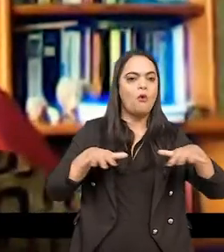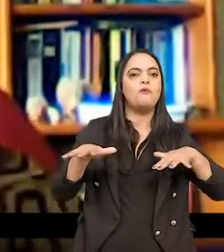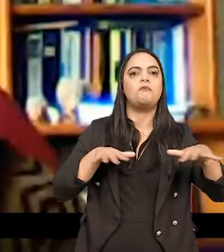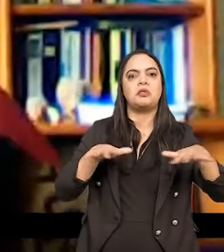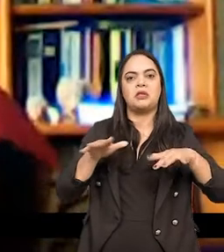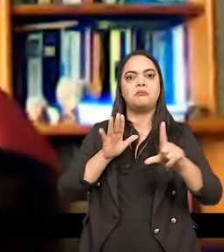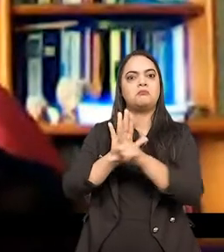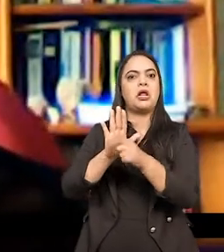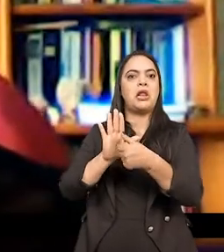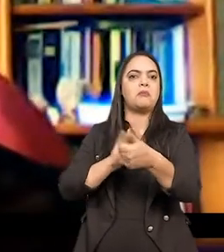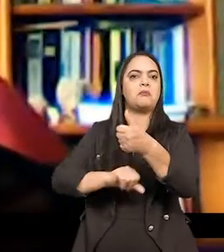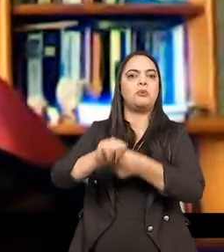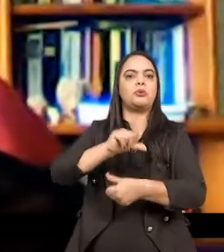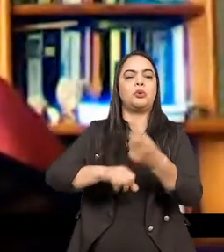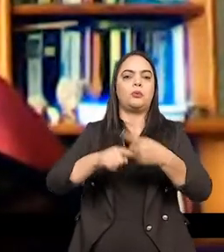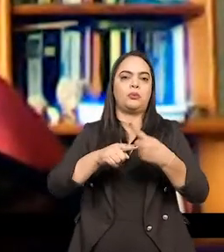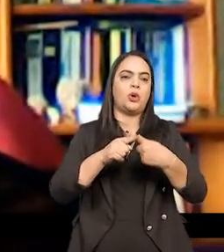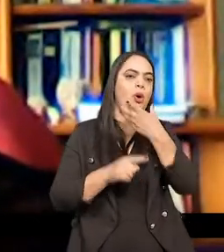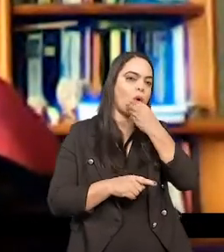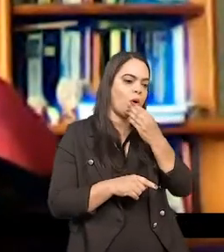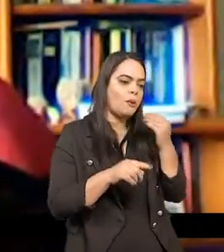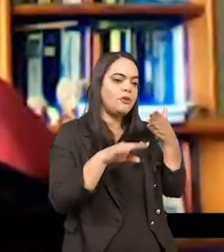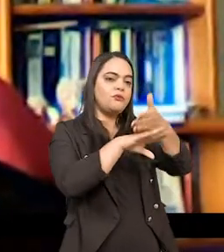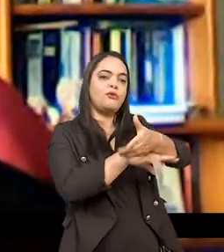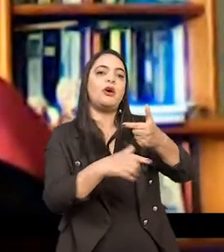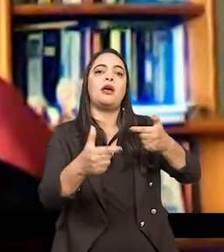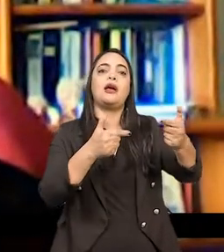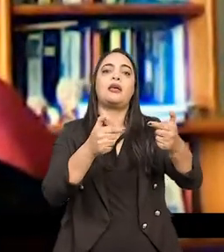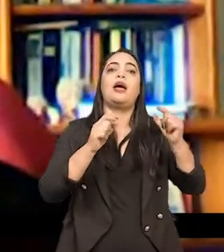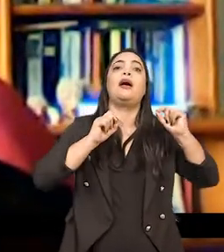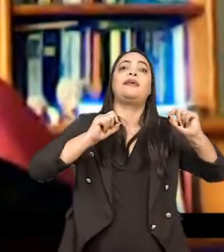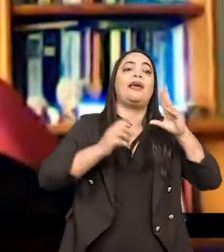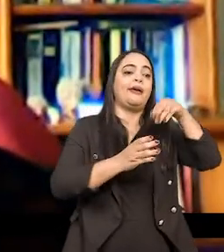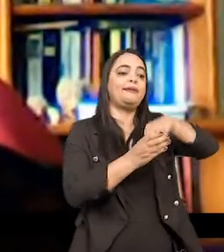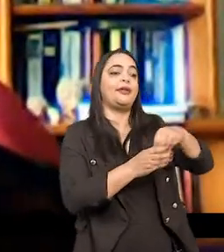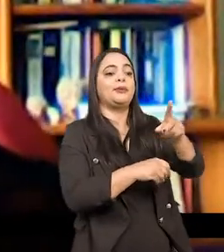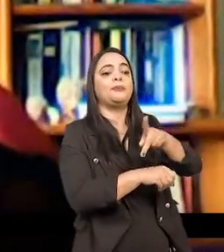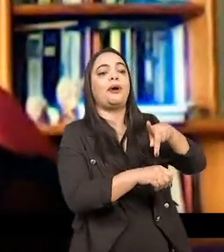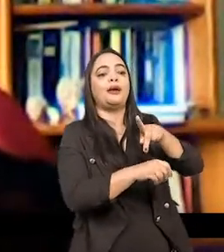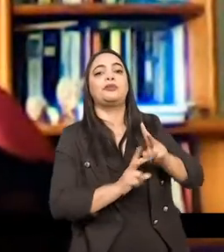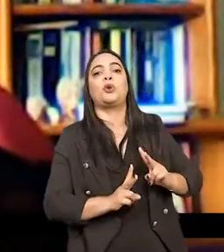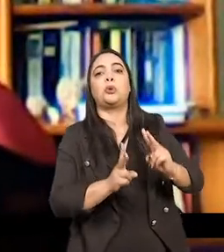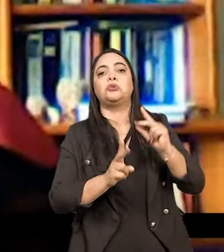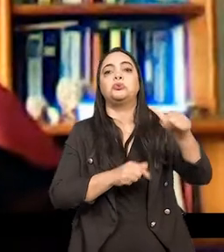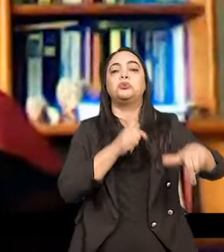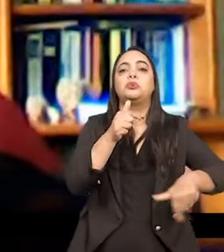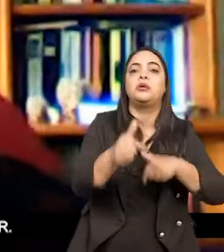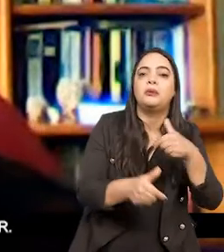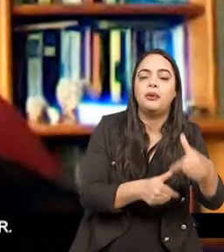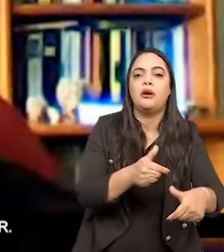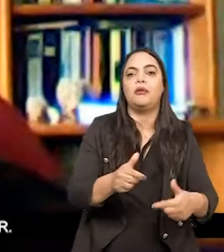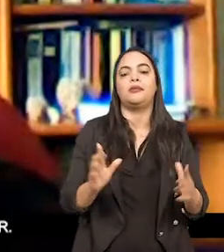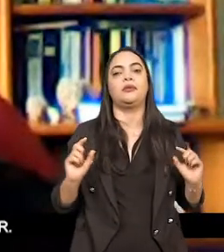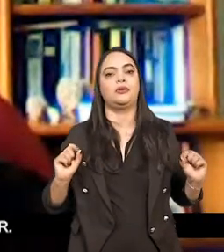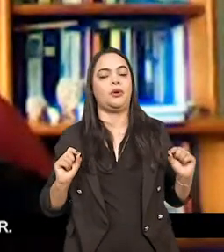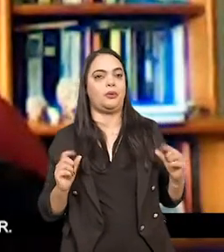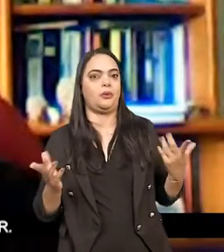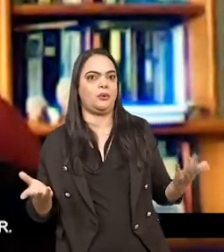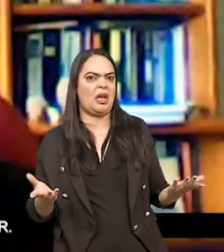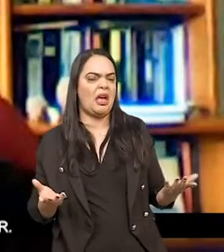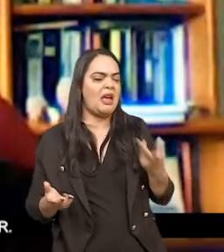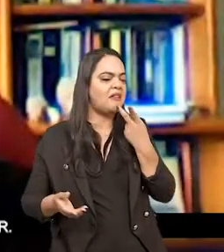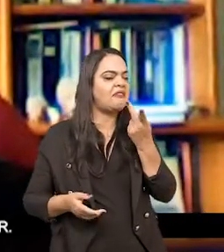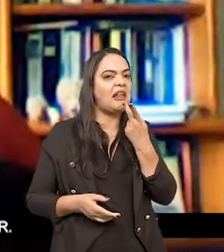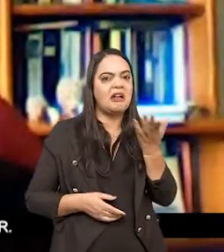leis, porque os homens foram para a guerra e alguém tinha que tocar os países, né? E todo o discurso sobre as mulheres era